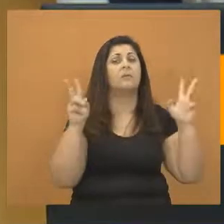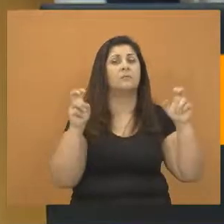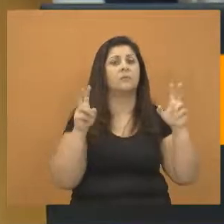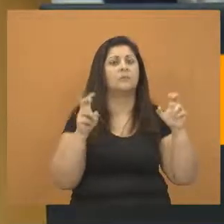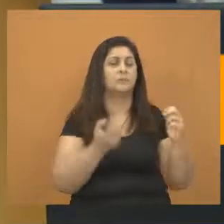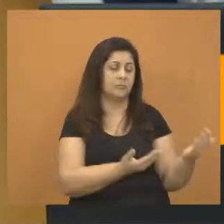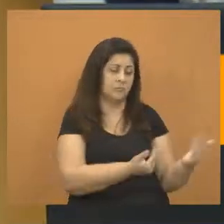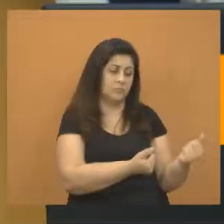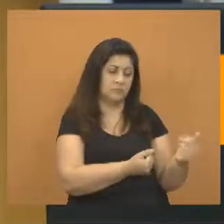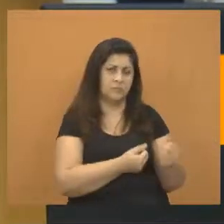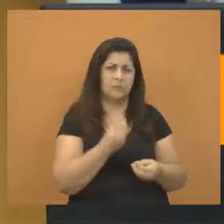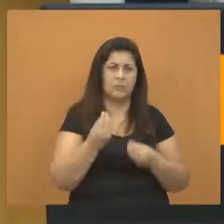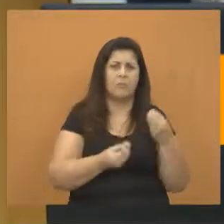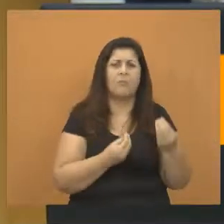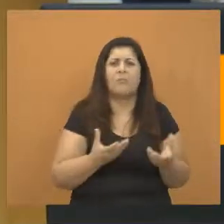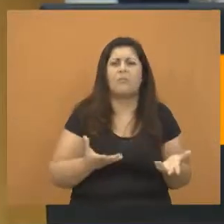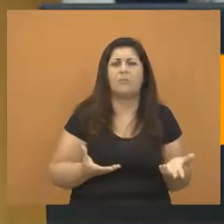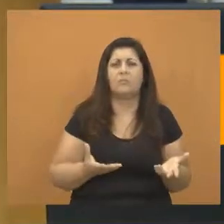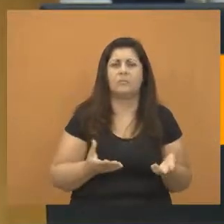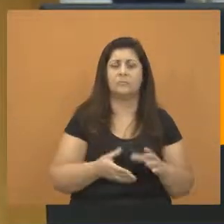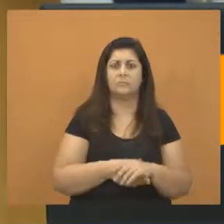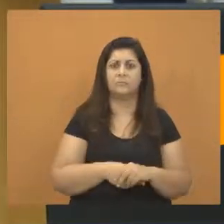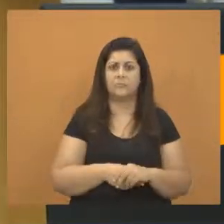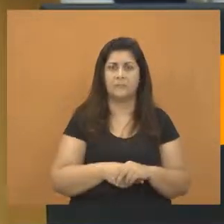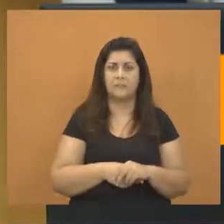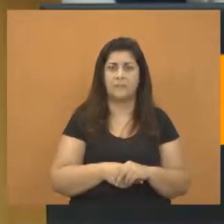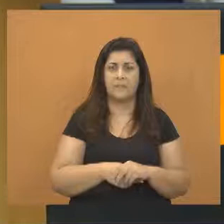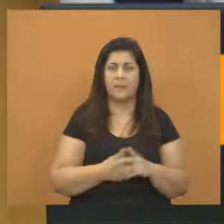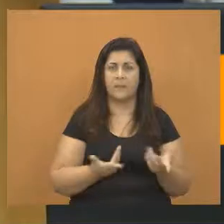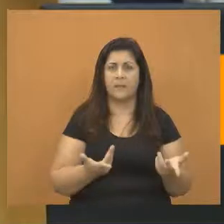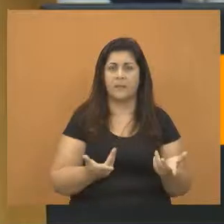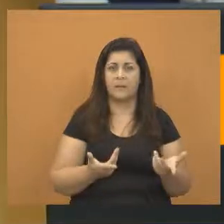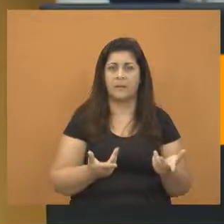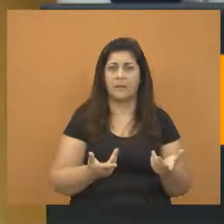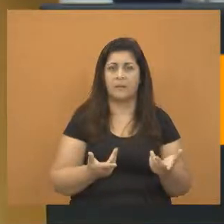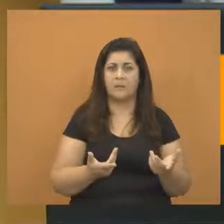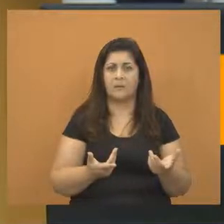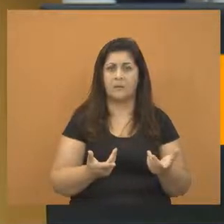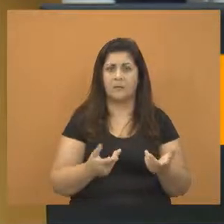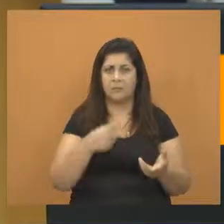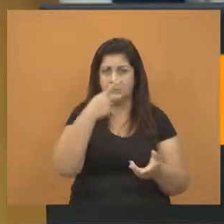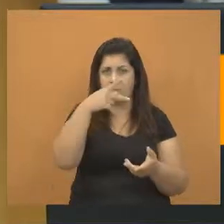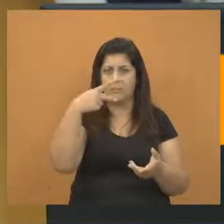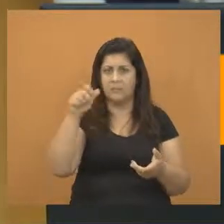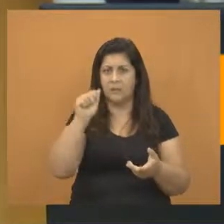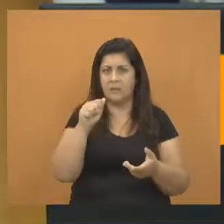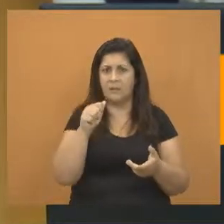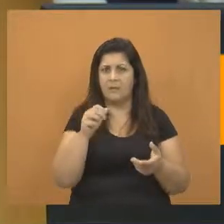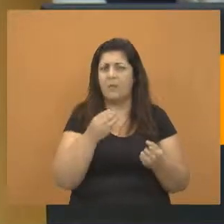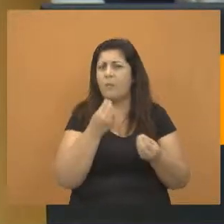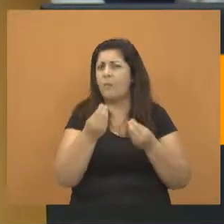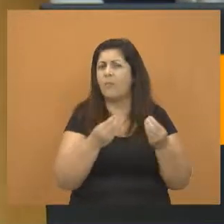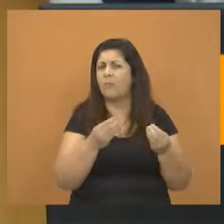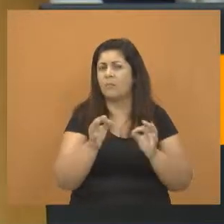da juventude, como que ela está sendo expressa no plano de 4 anos do governo.